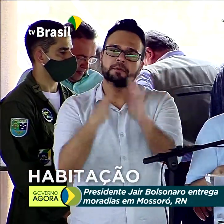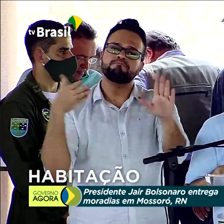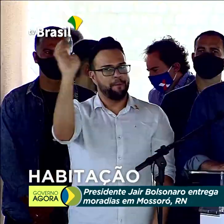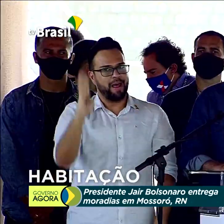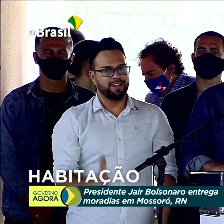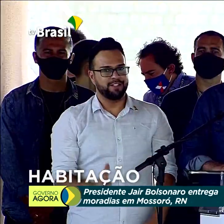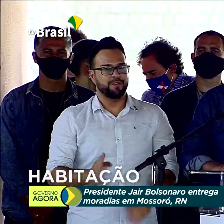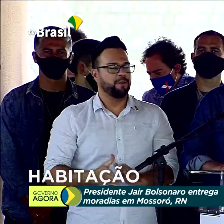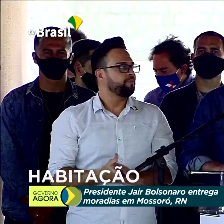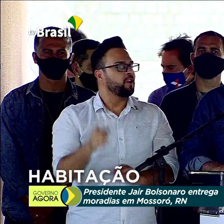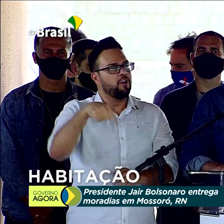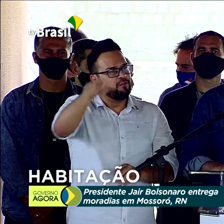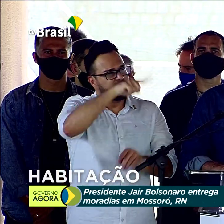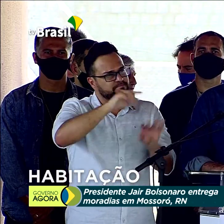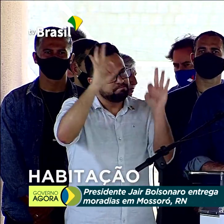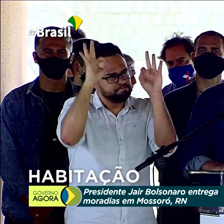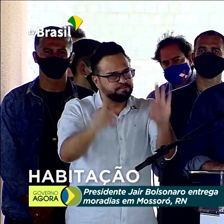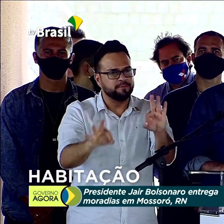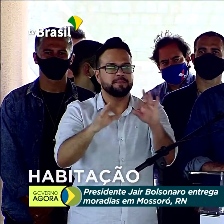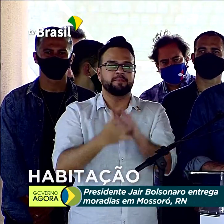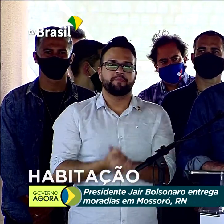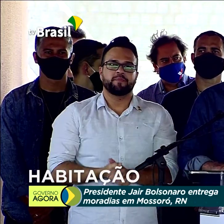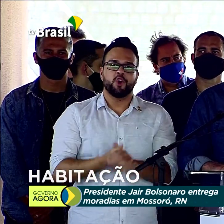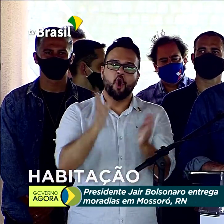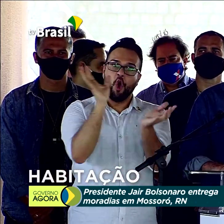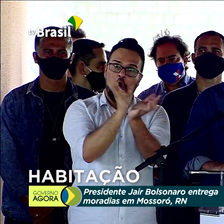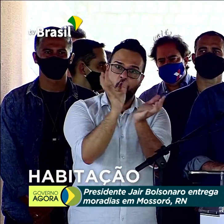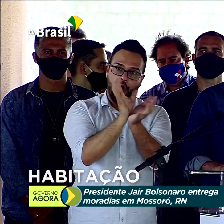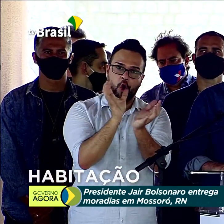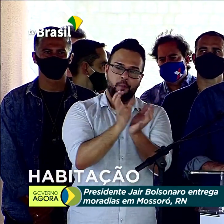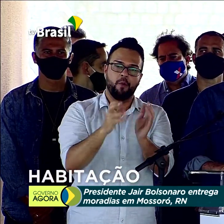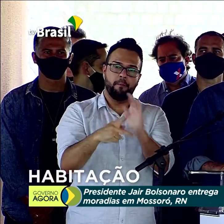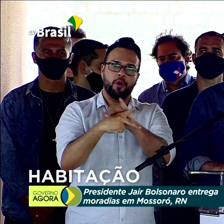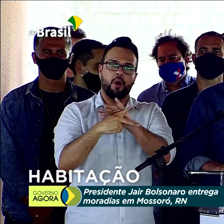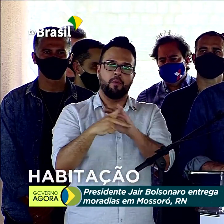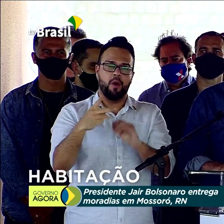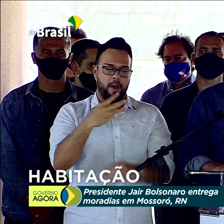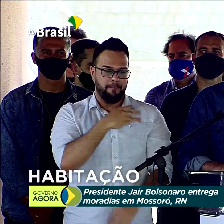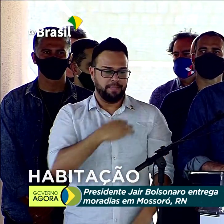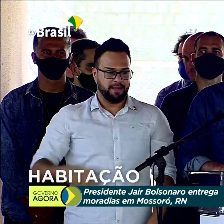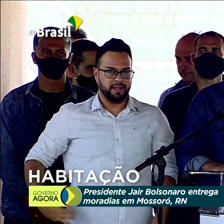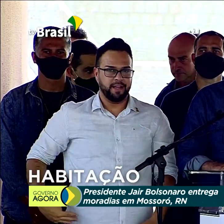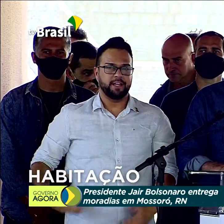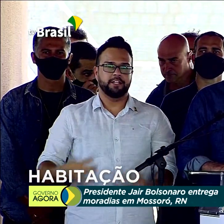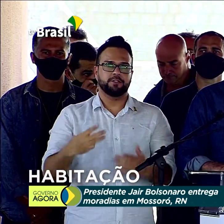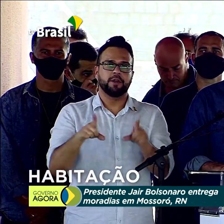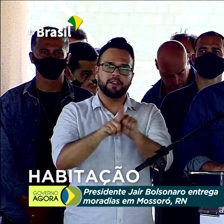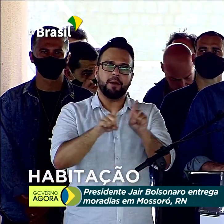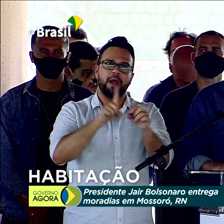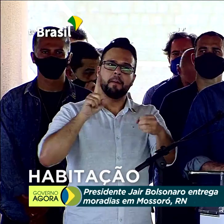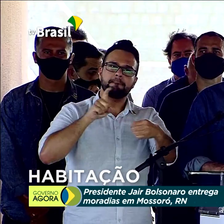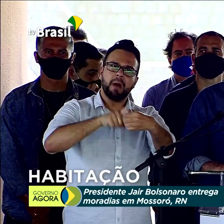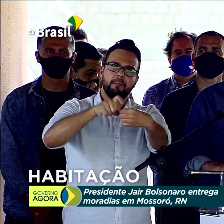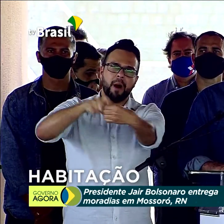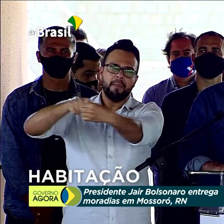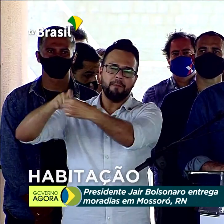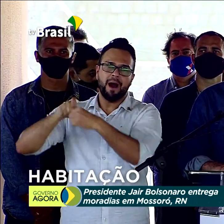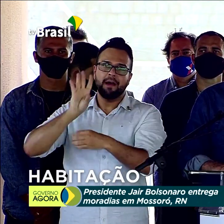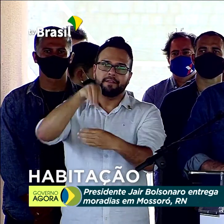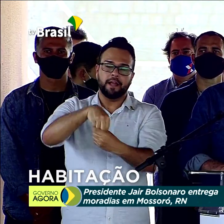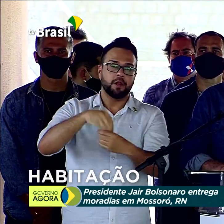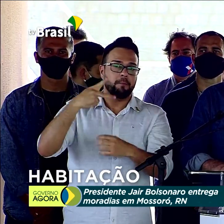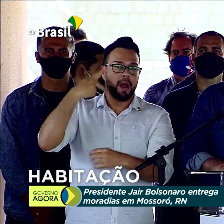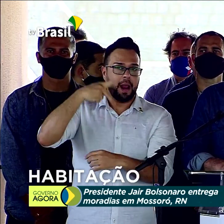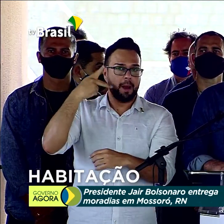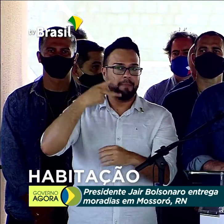habitacional. Pode ter certeza, com o time que nós temos, com os nossos sócios, no bom sentido, no parlamento